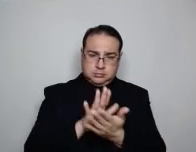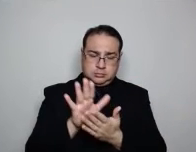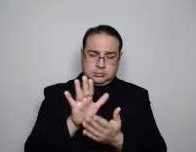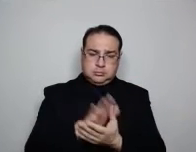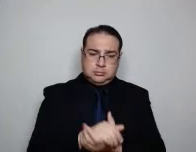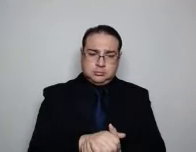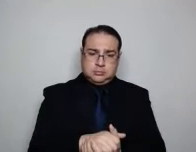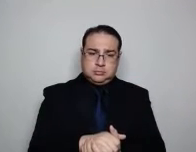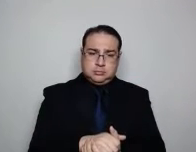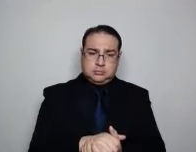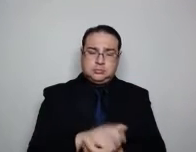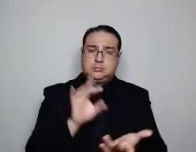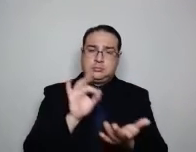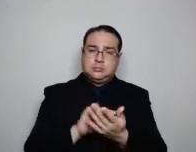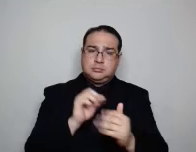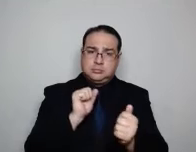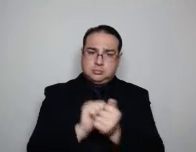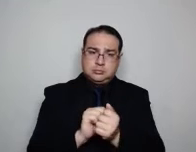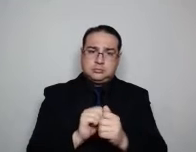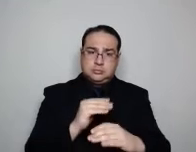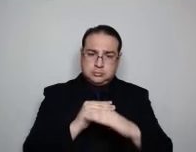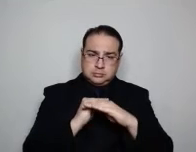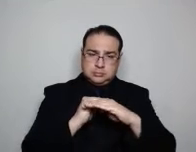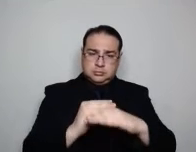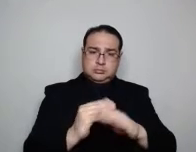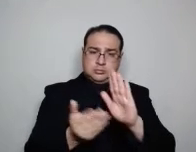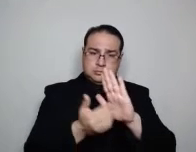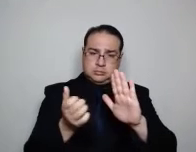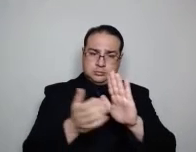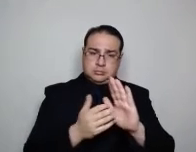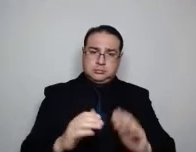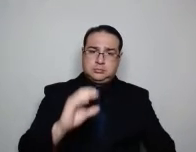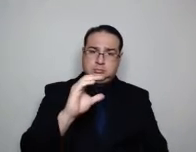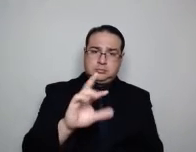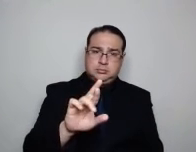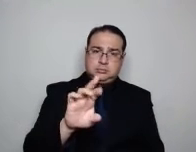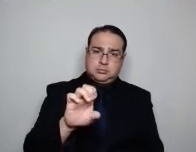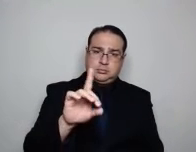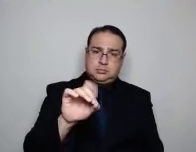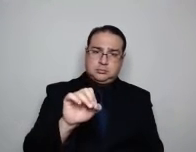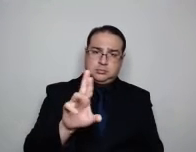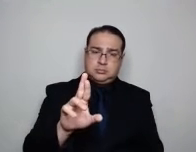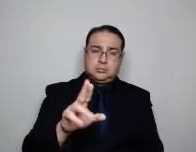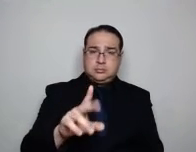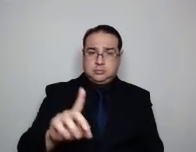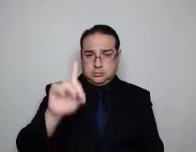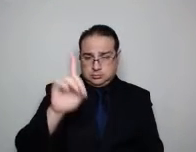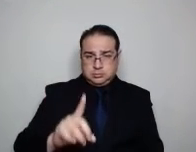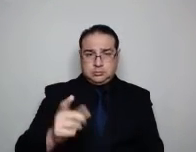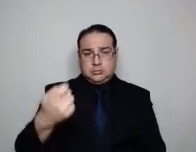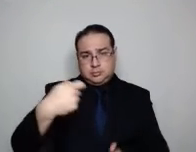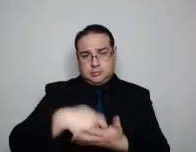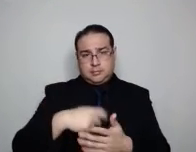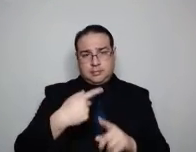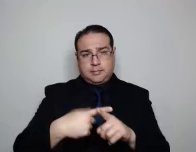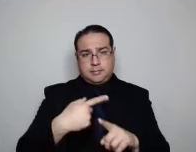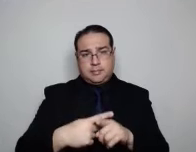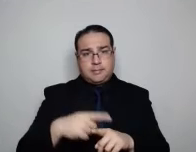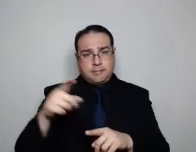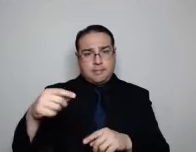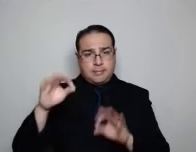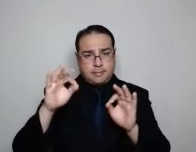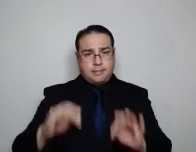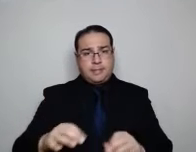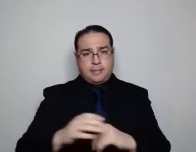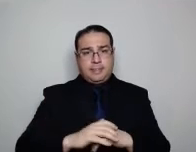forma contemporânea não retira do credor o direito de receber do devedor o crédito que lhe é